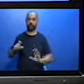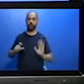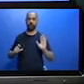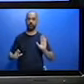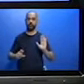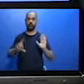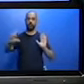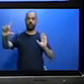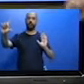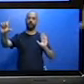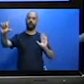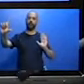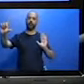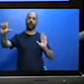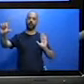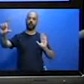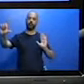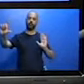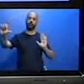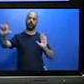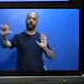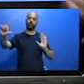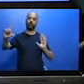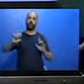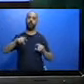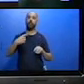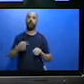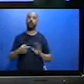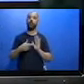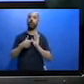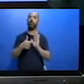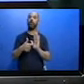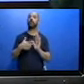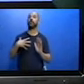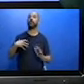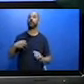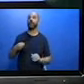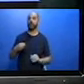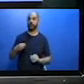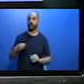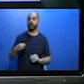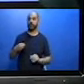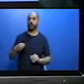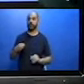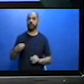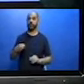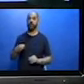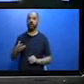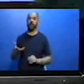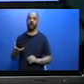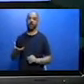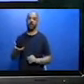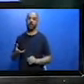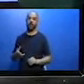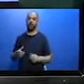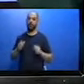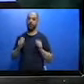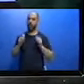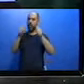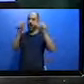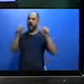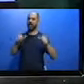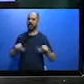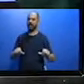com o cartaz que eles fizer pode ser o cartaz do lado põe o cartaz na frente pode ser com a